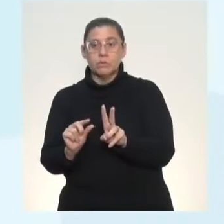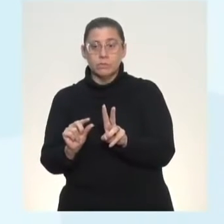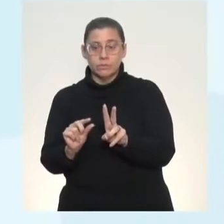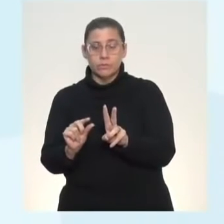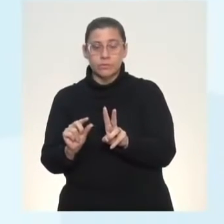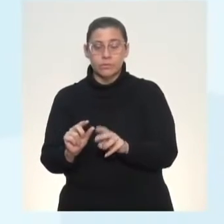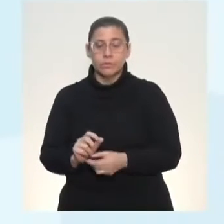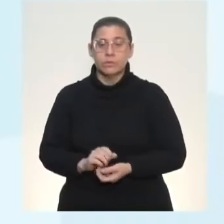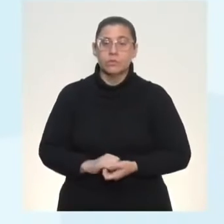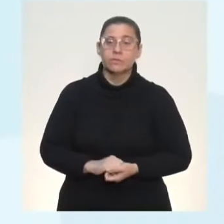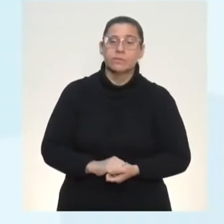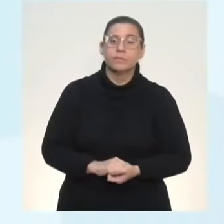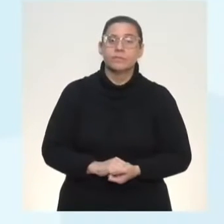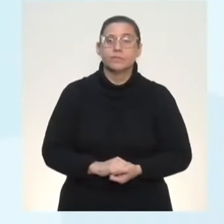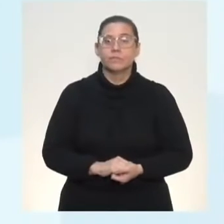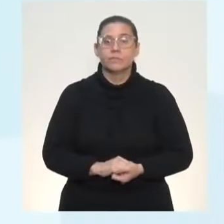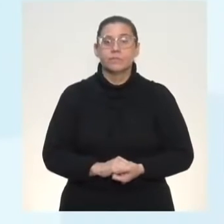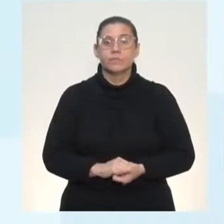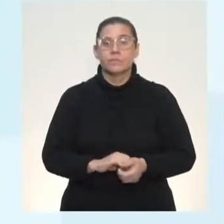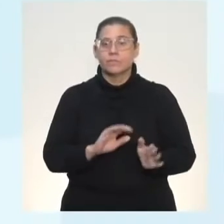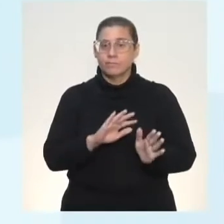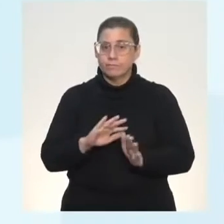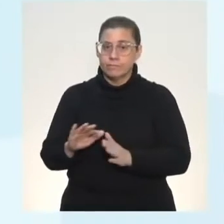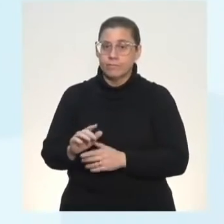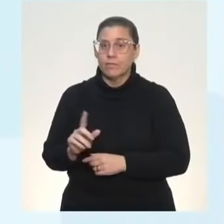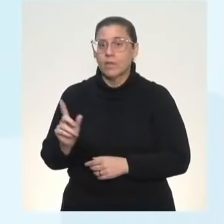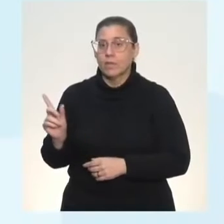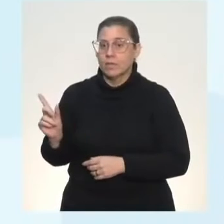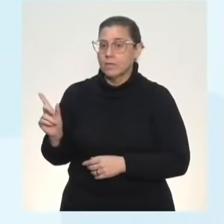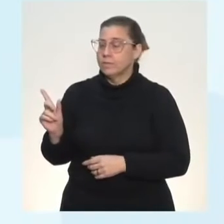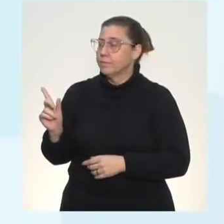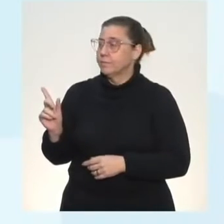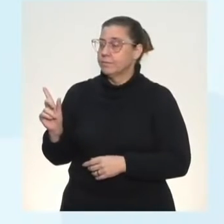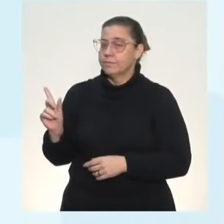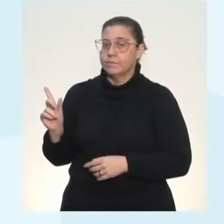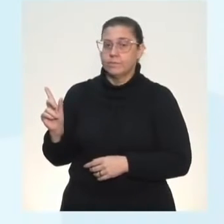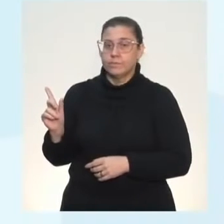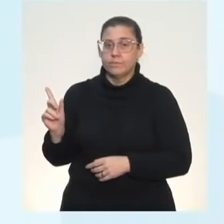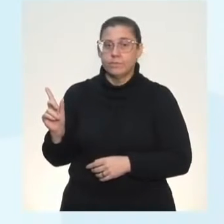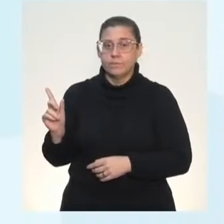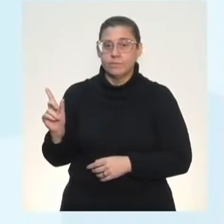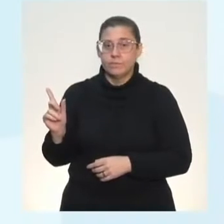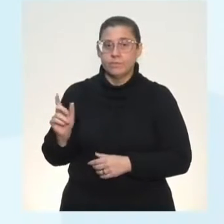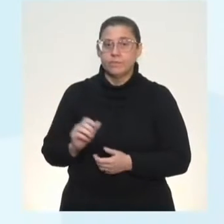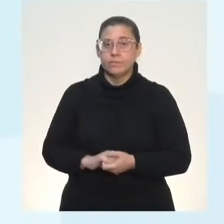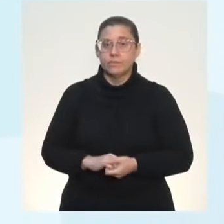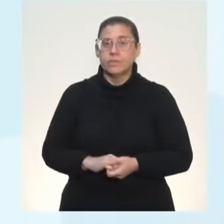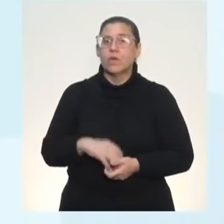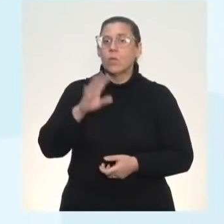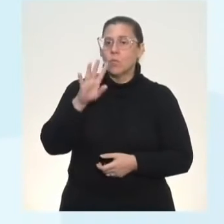Vs minúsculos, tá bom? Eu vou passar aqui o slidezinho. Ó, esse aí é o quadro de Punnett.